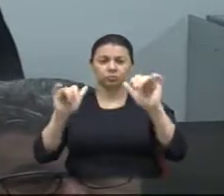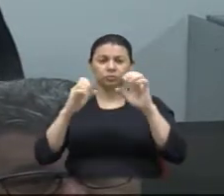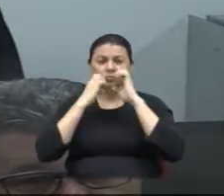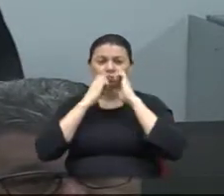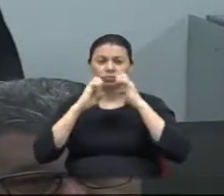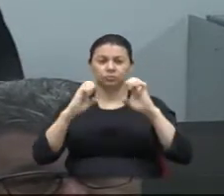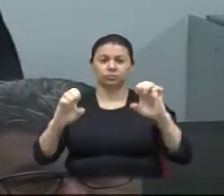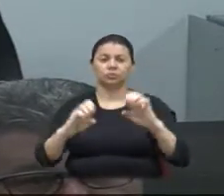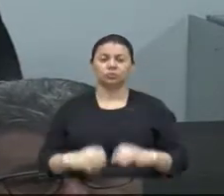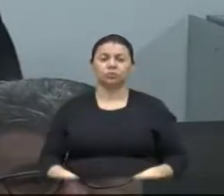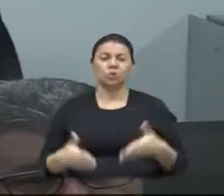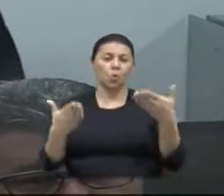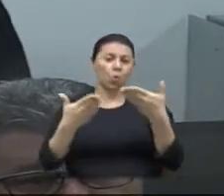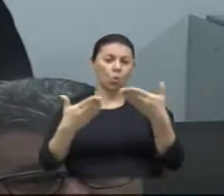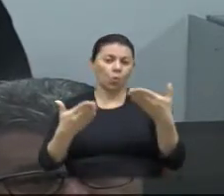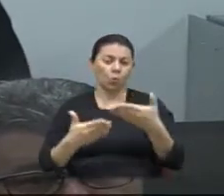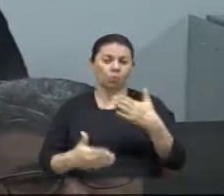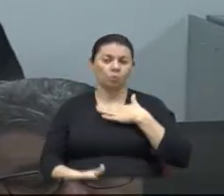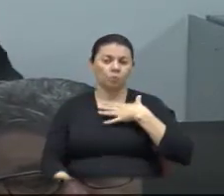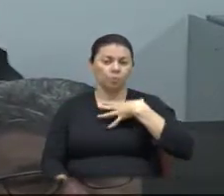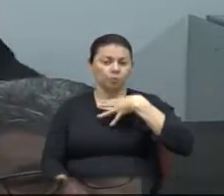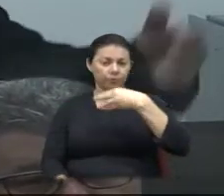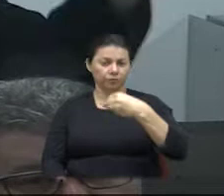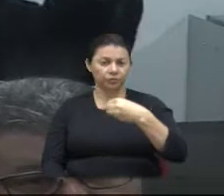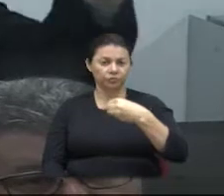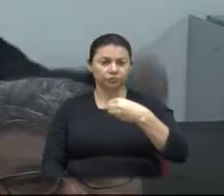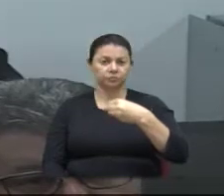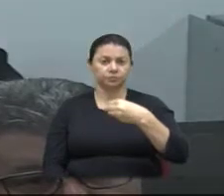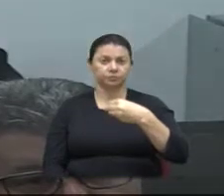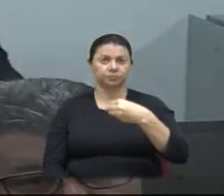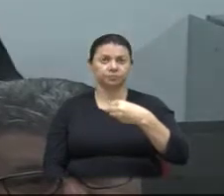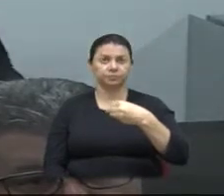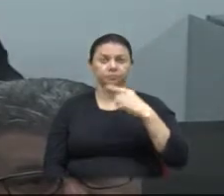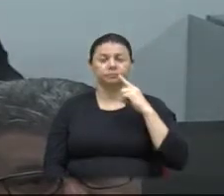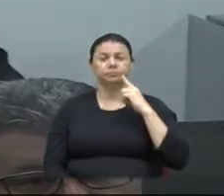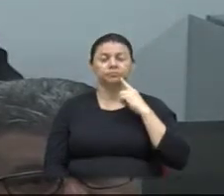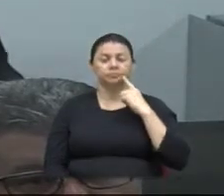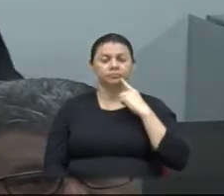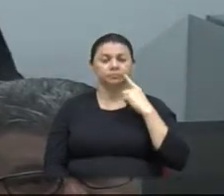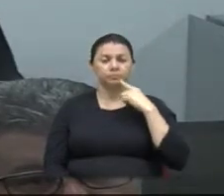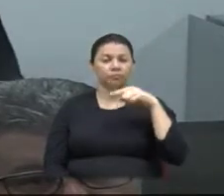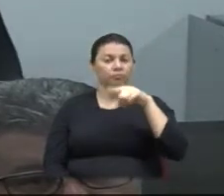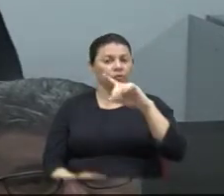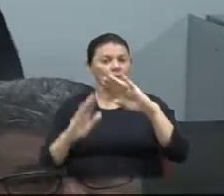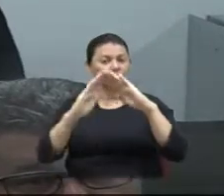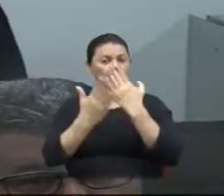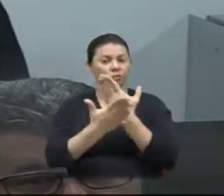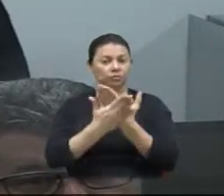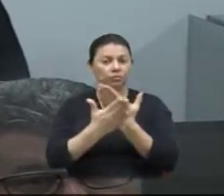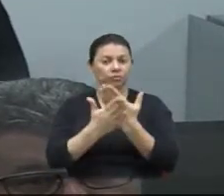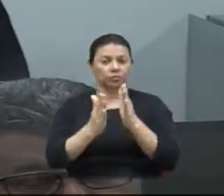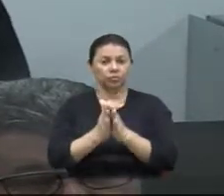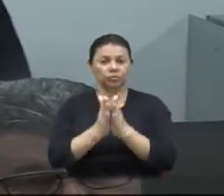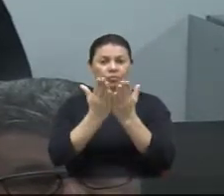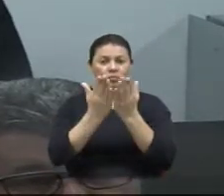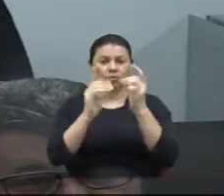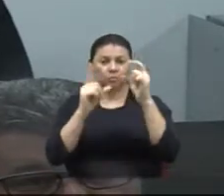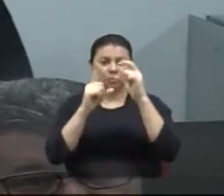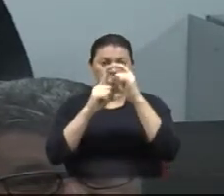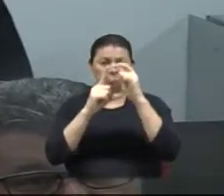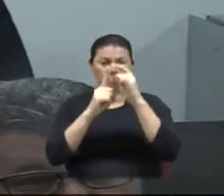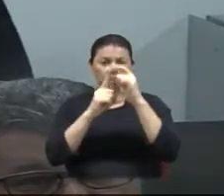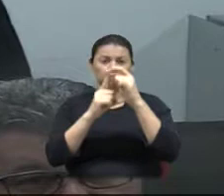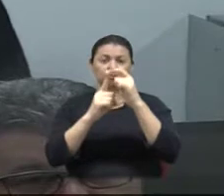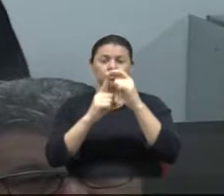da igreja presbiteriana e agora da escola bíblica de férias que tem agora no mês de julho já fui até ela pergunta a data porque